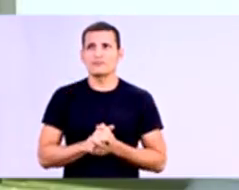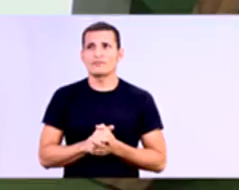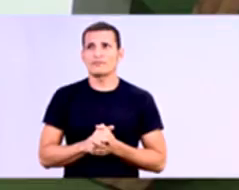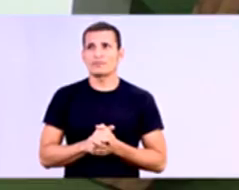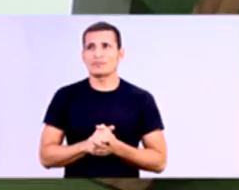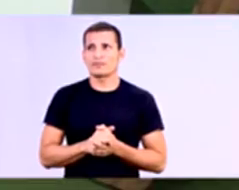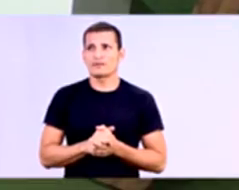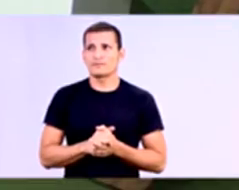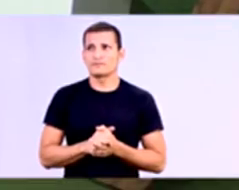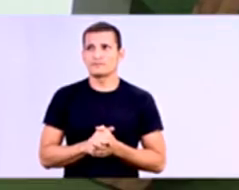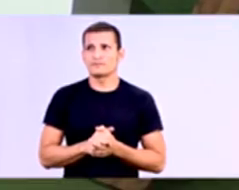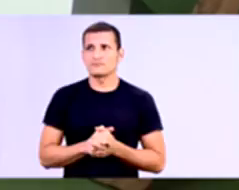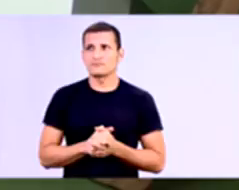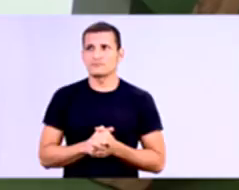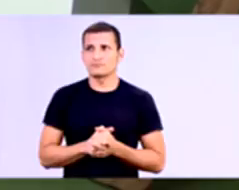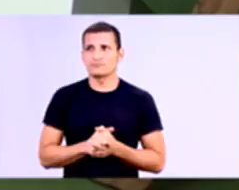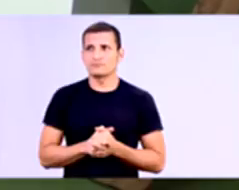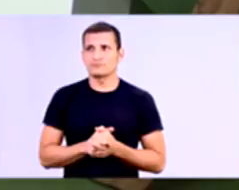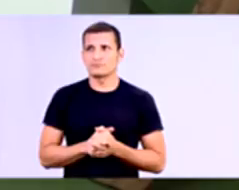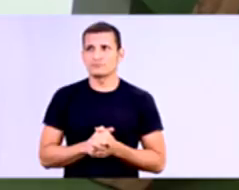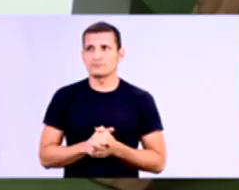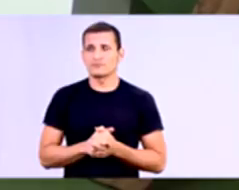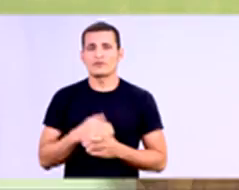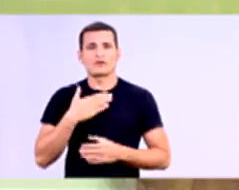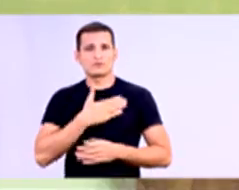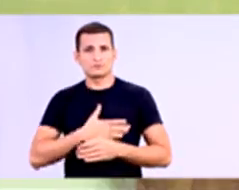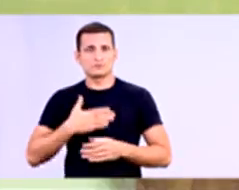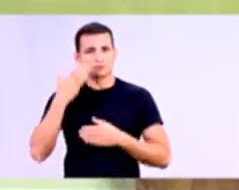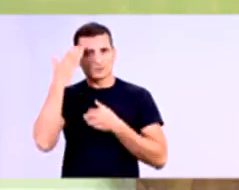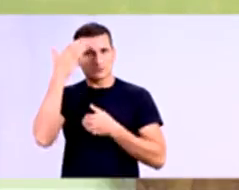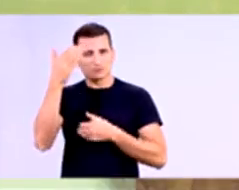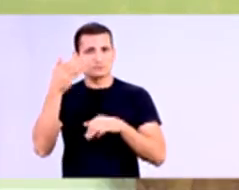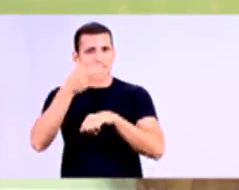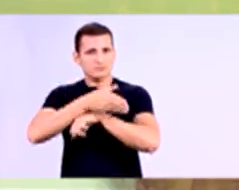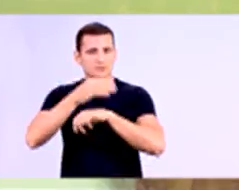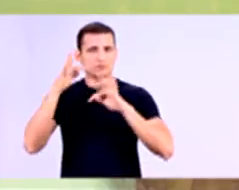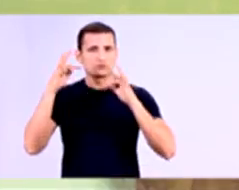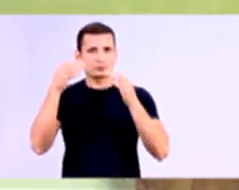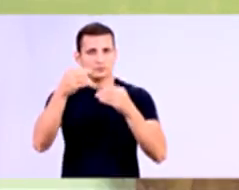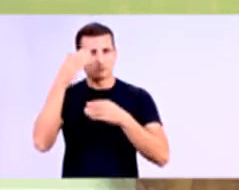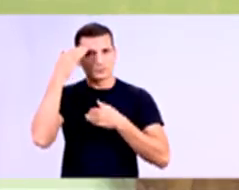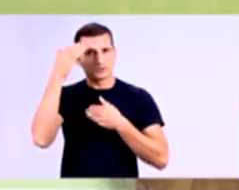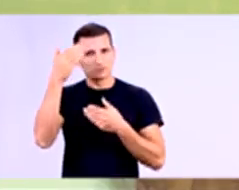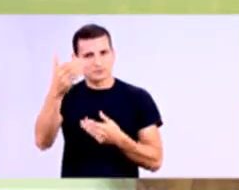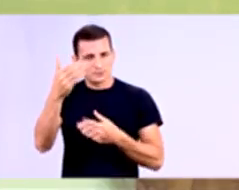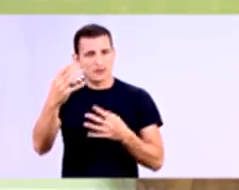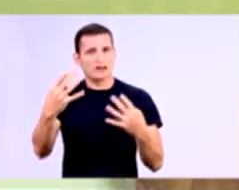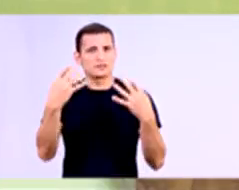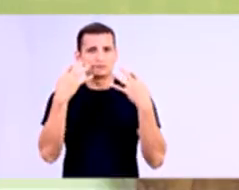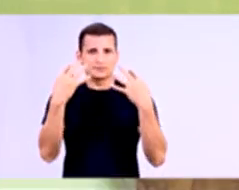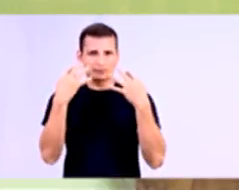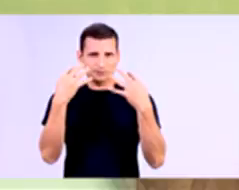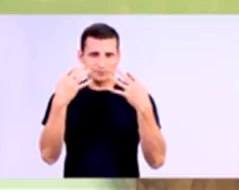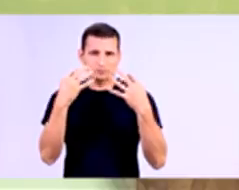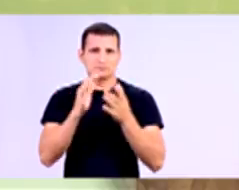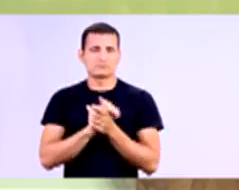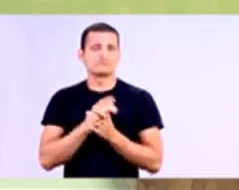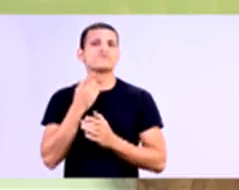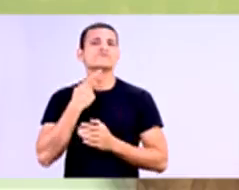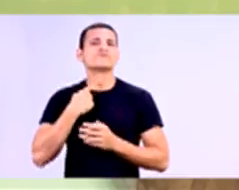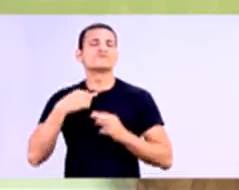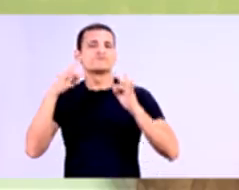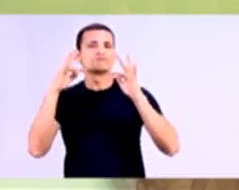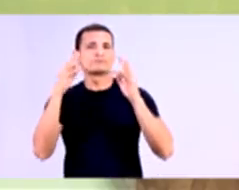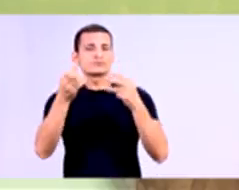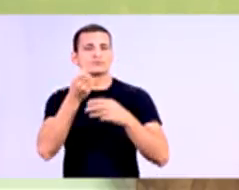consideração por hoje, professor? Não, professor Ricardo, eu só também gostaria de agradecer a participação de todos, agradecer aí a atenção e desejo a todos